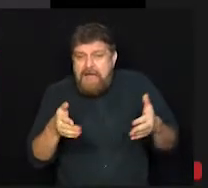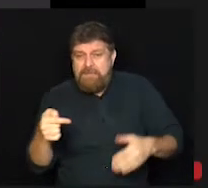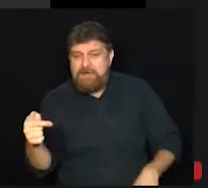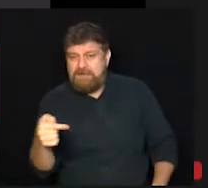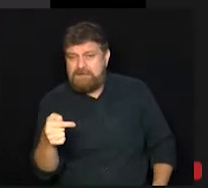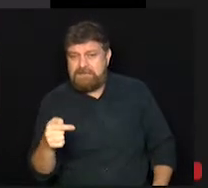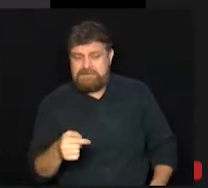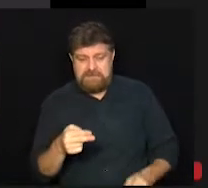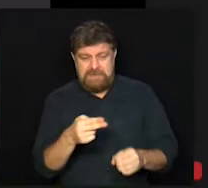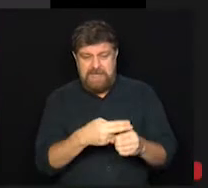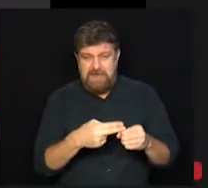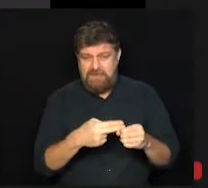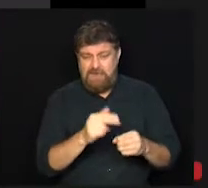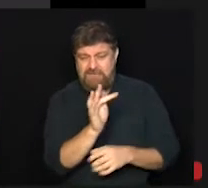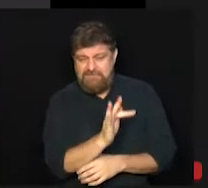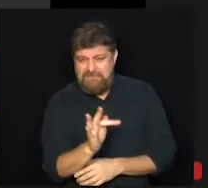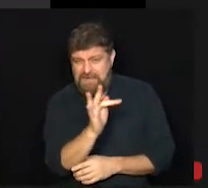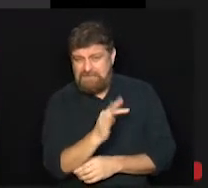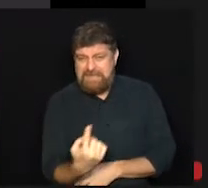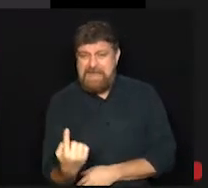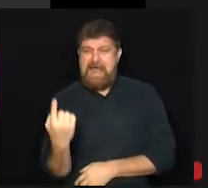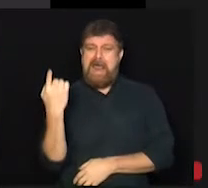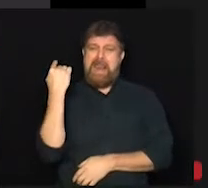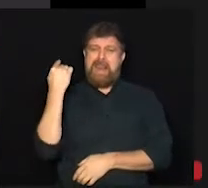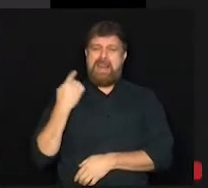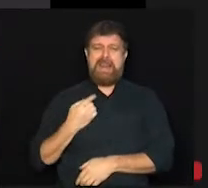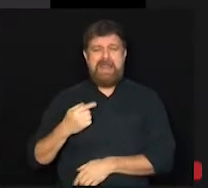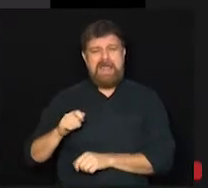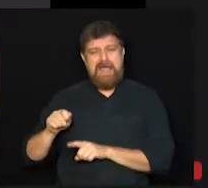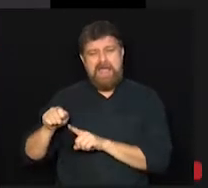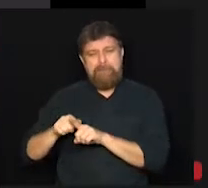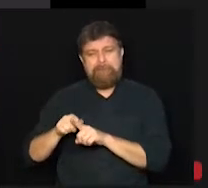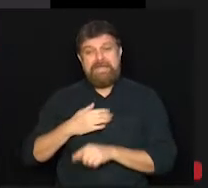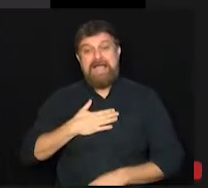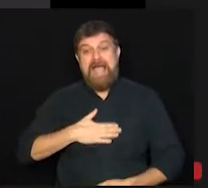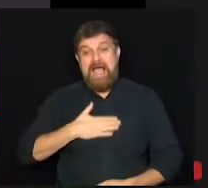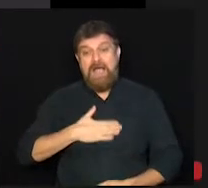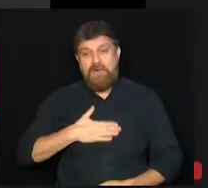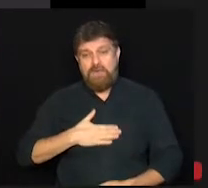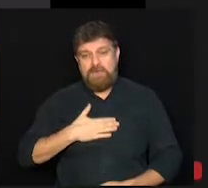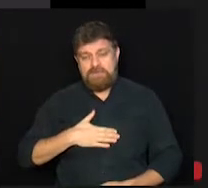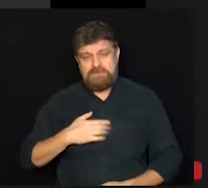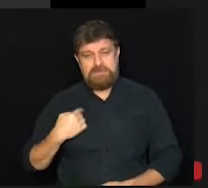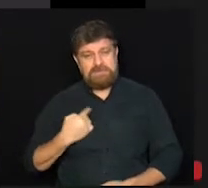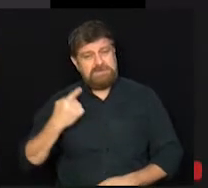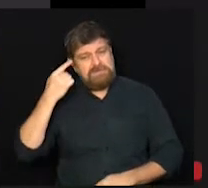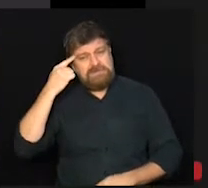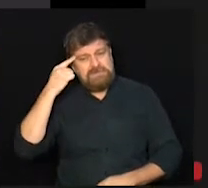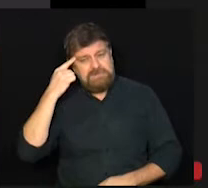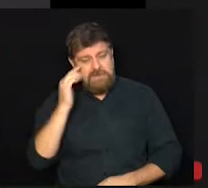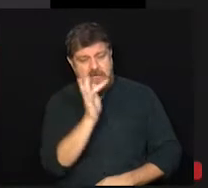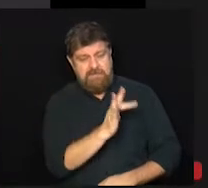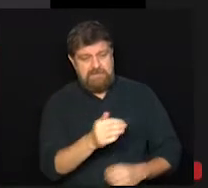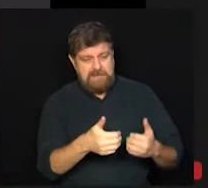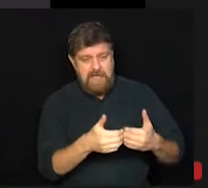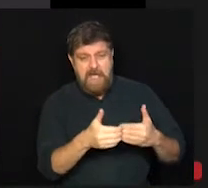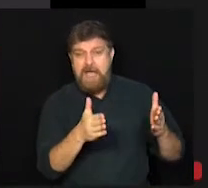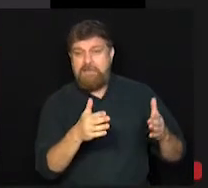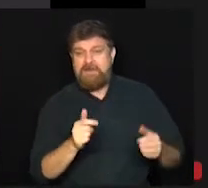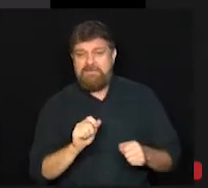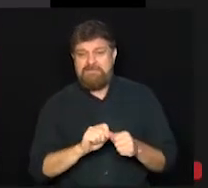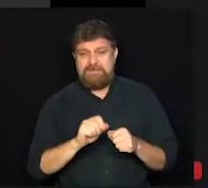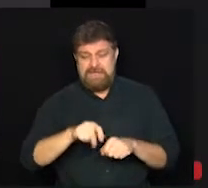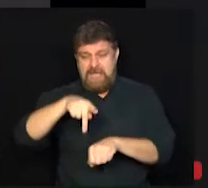reabrir uma universidade, isso foi a discussão lá perto de agosto, reabrir uma universidade significa trazer gente do